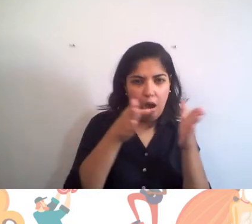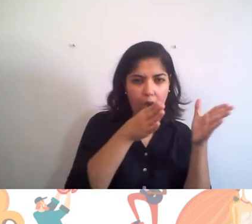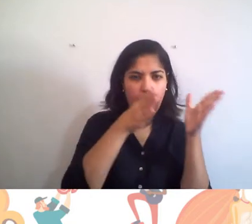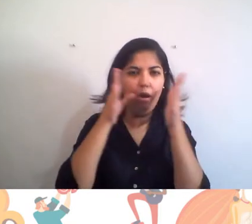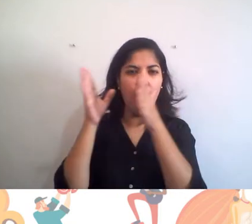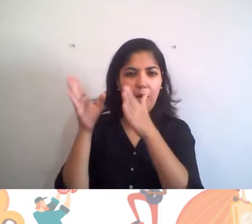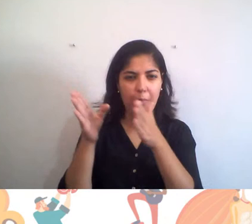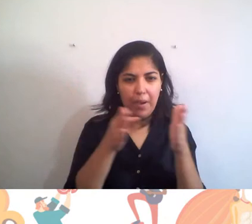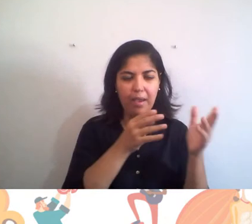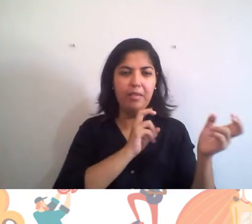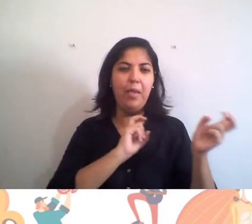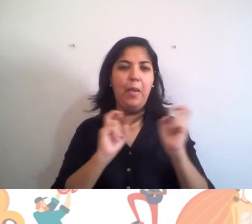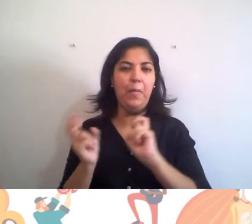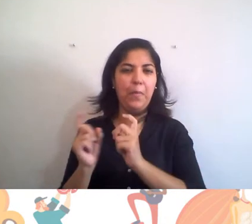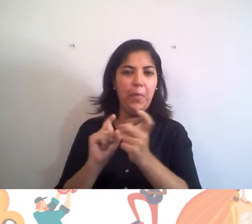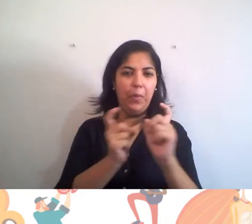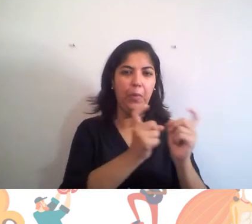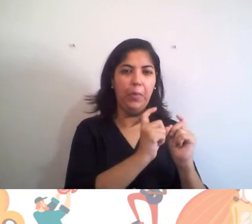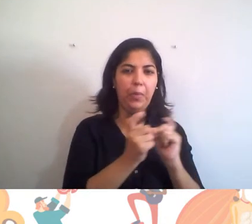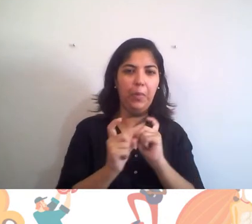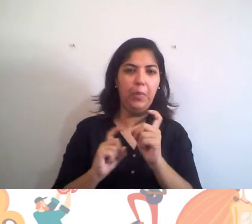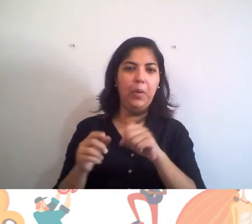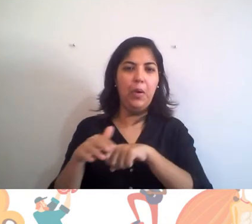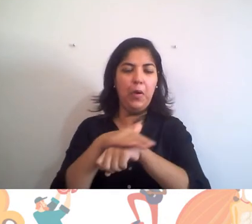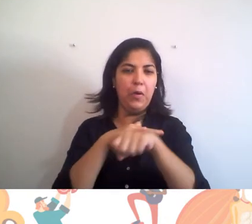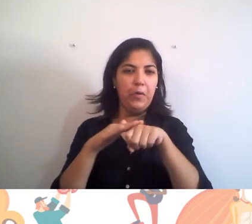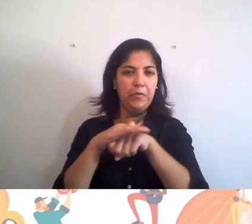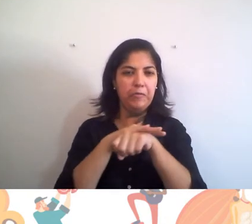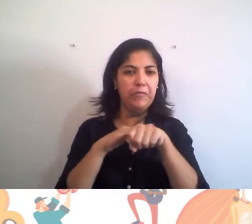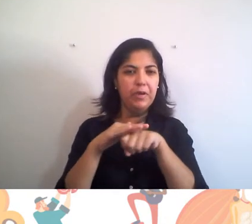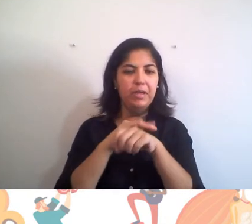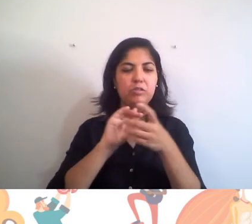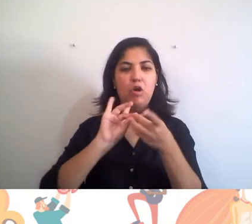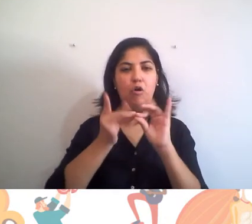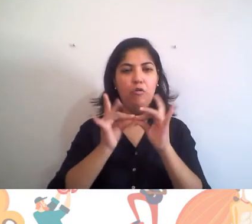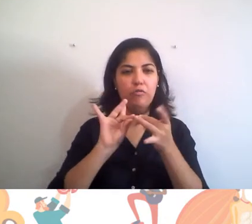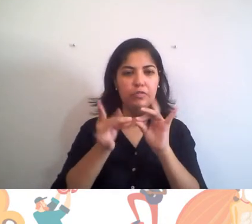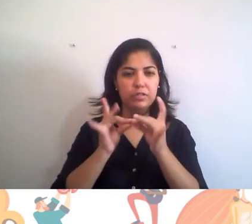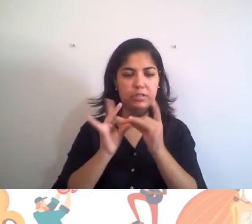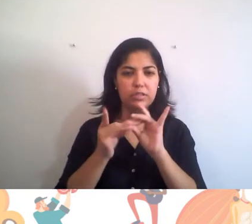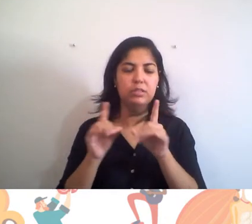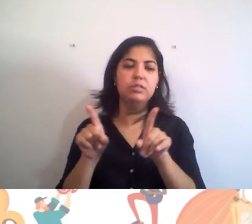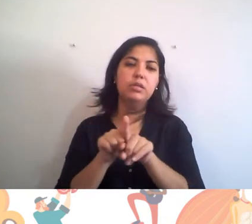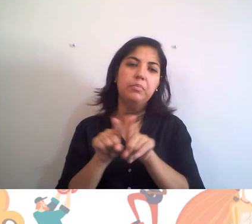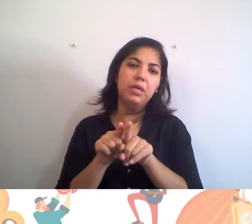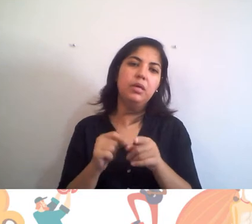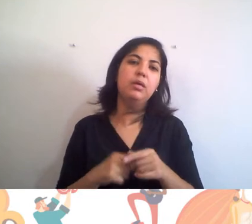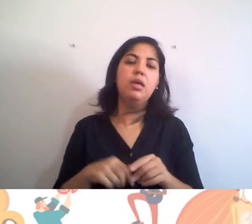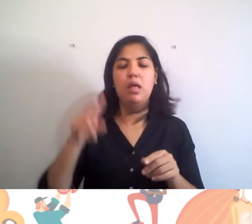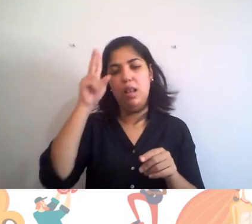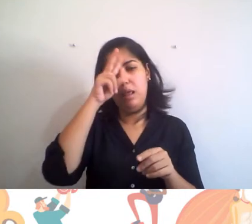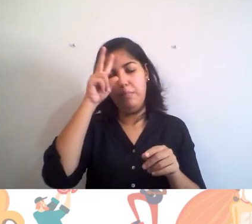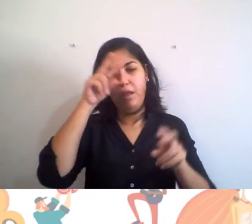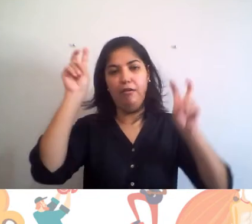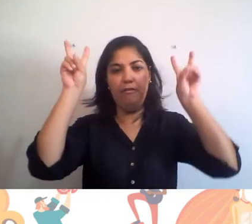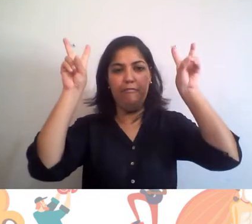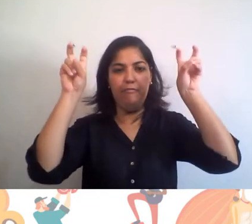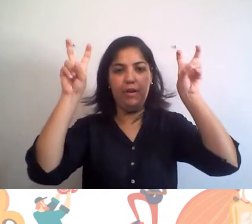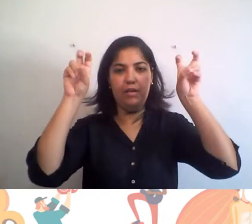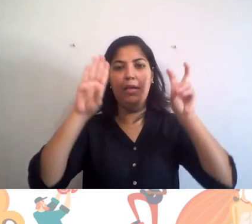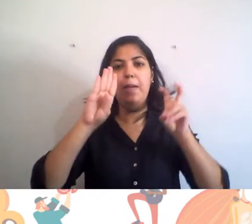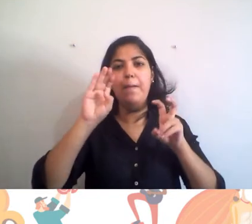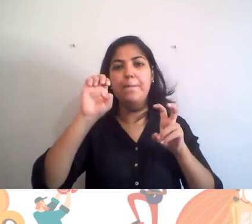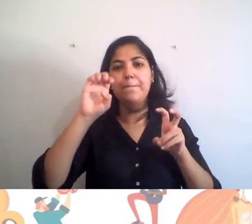nossas rodas de conversas, oficinas que vão estar acontecendo, e lembrar essa frase que a Beta trouxe no fim, que comer é um